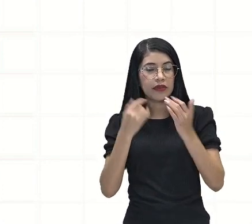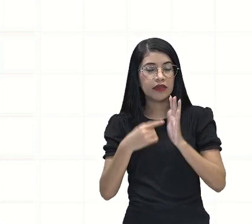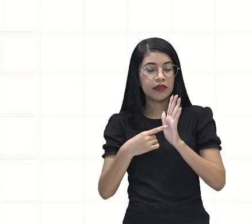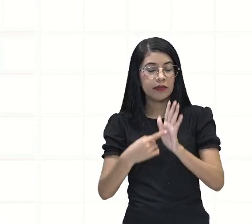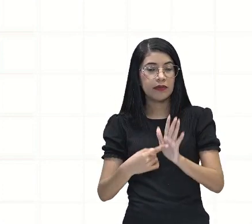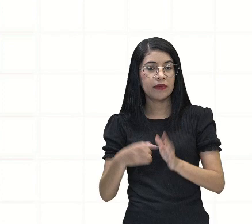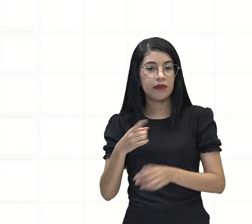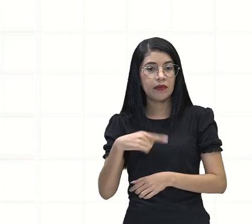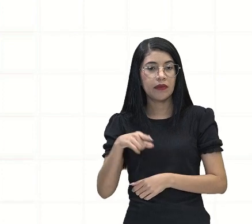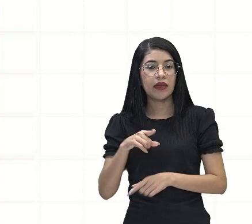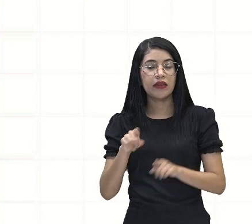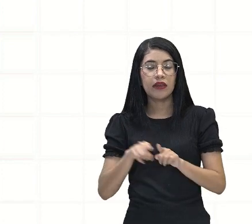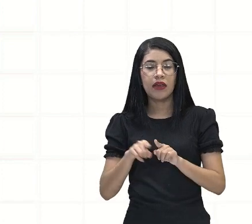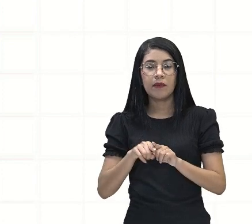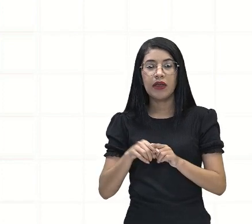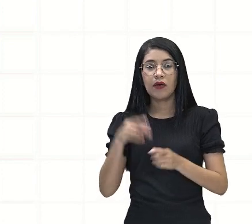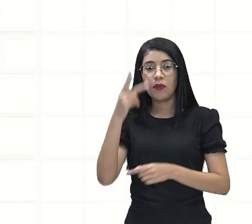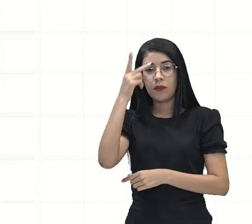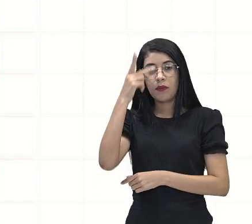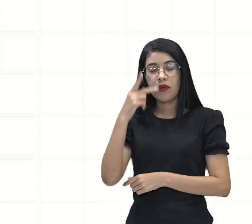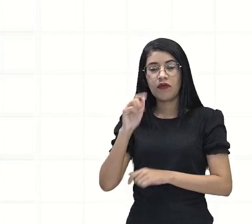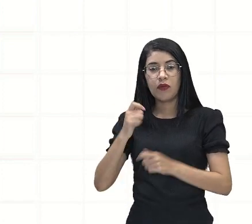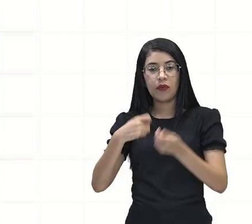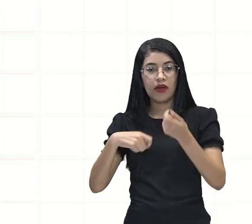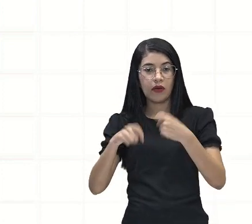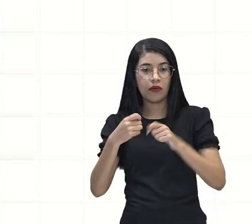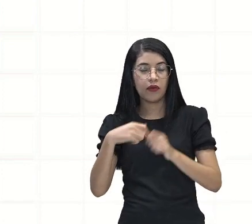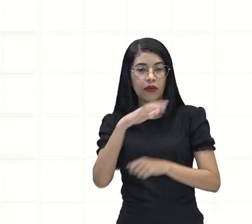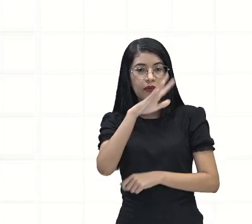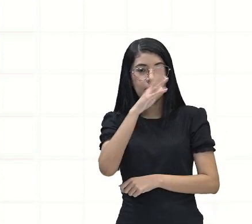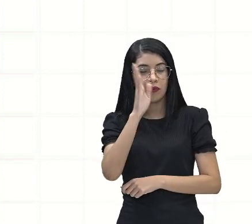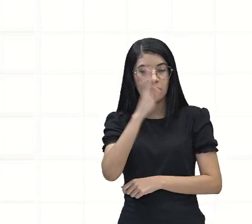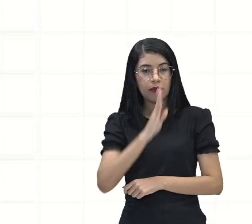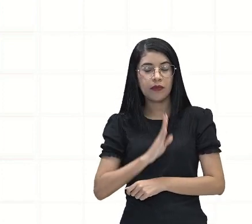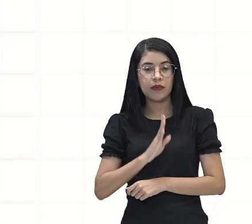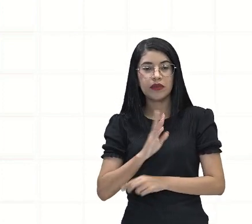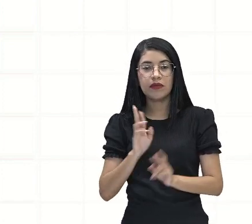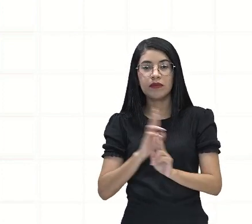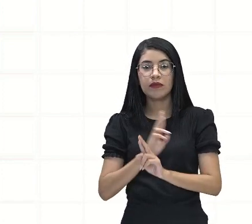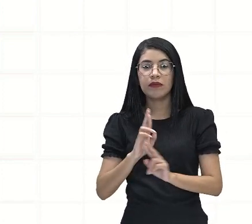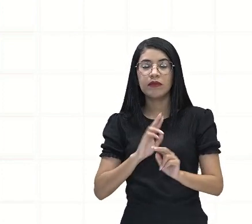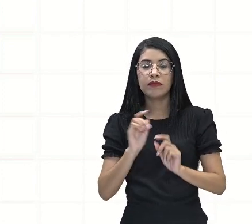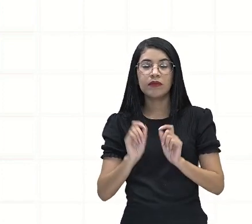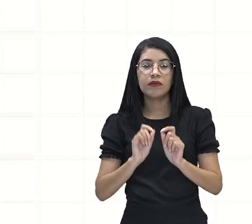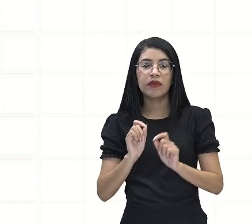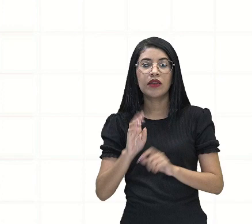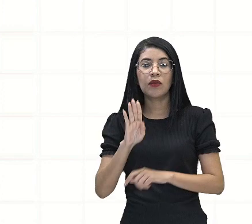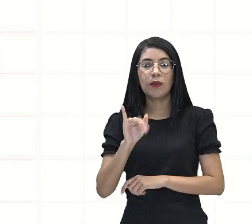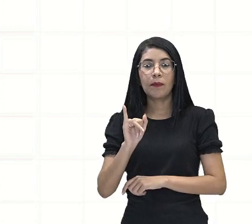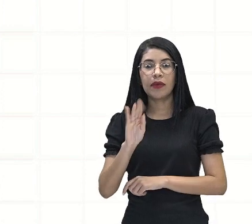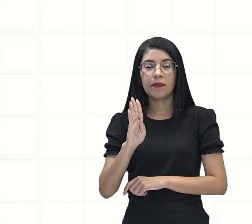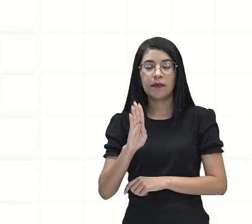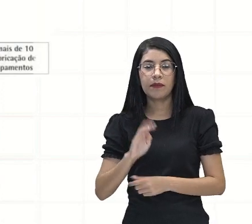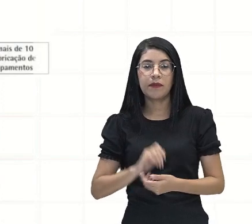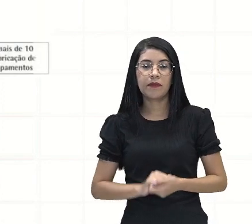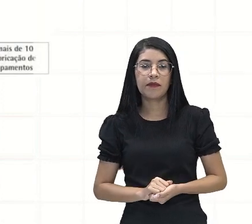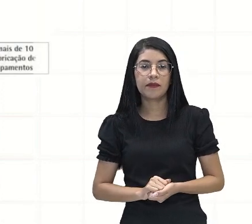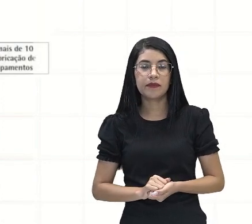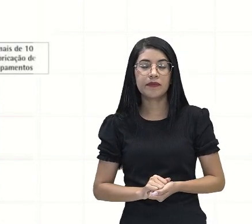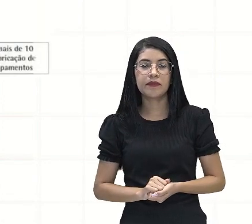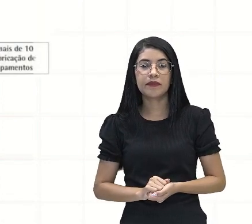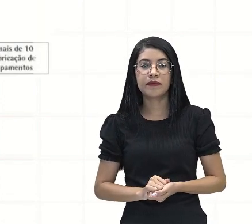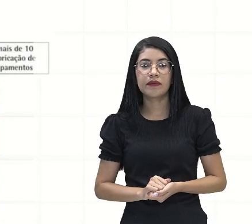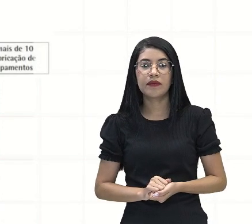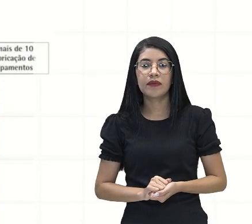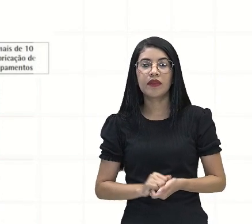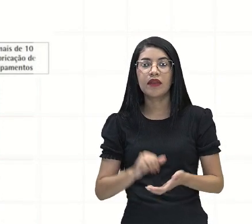também sobre o perfil econômico relacionado a ao ao PIB do Brasil e aí a gente tem